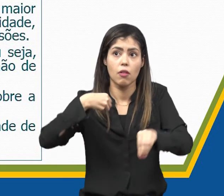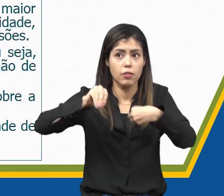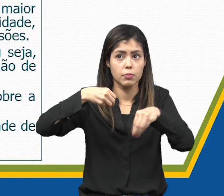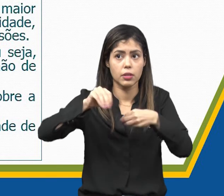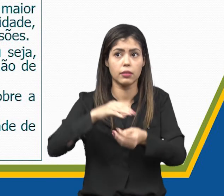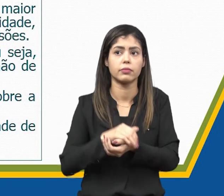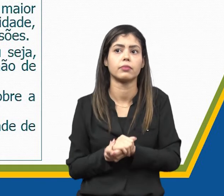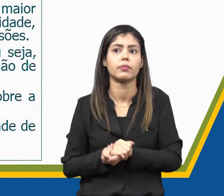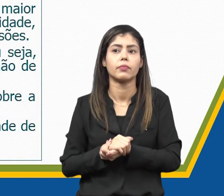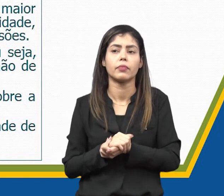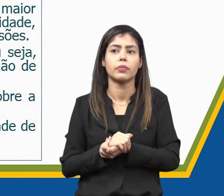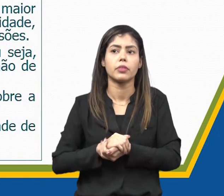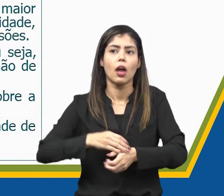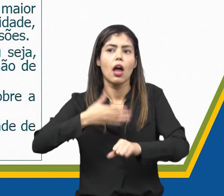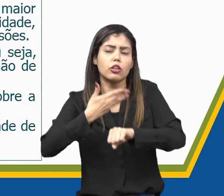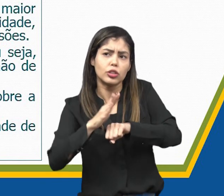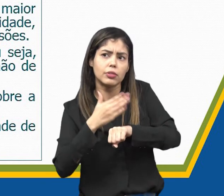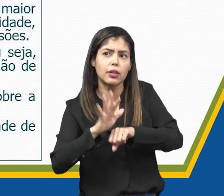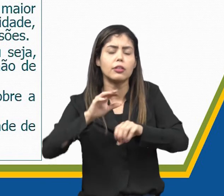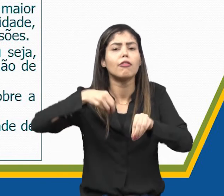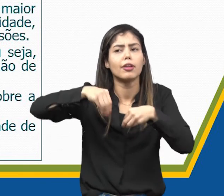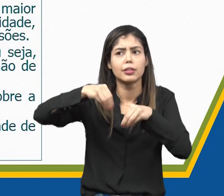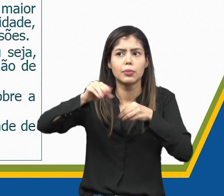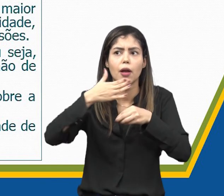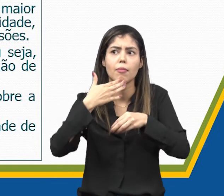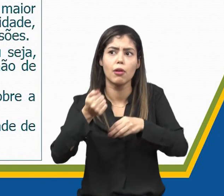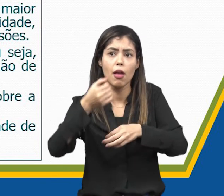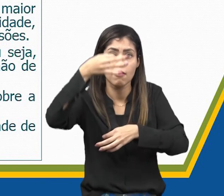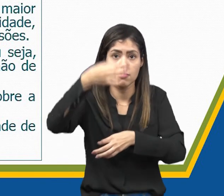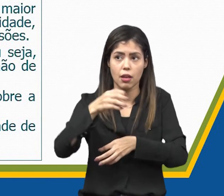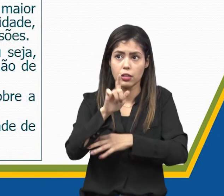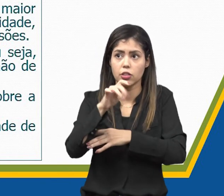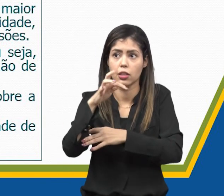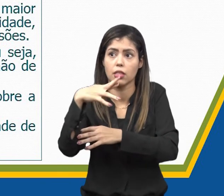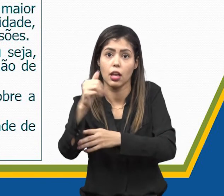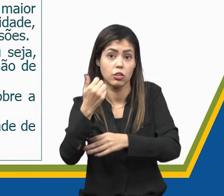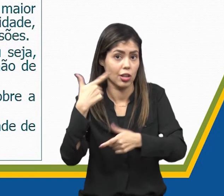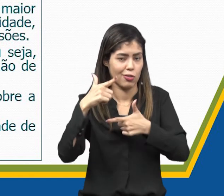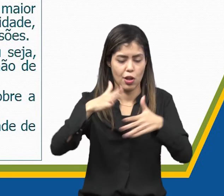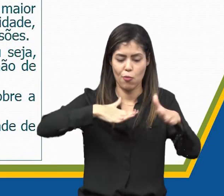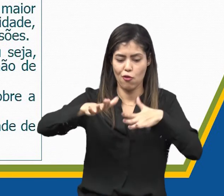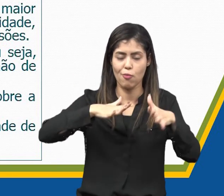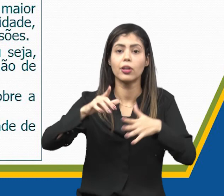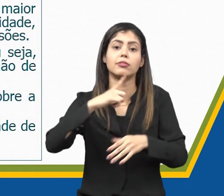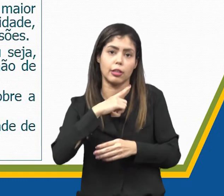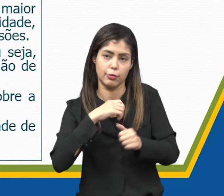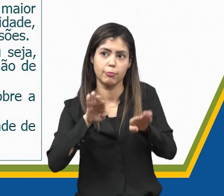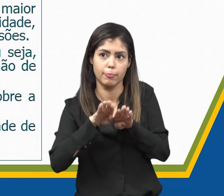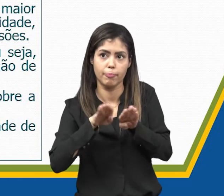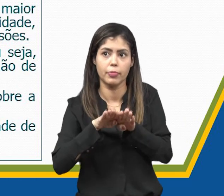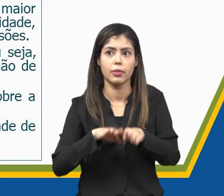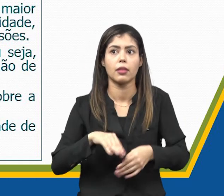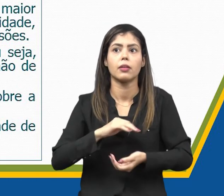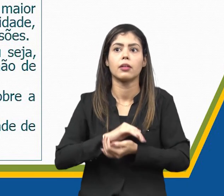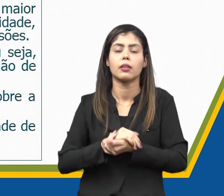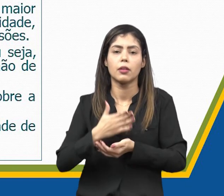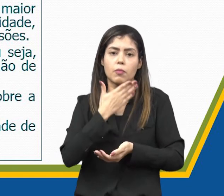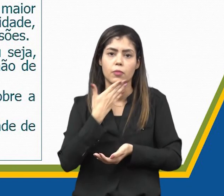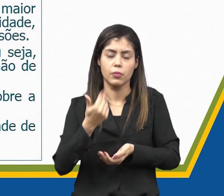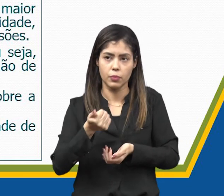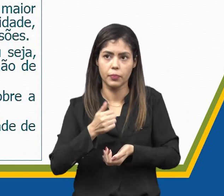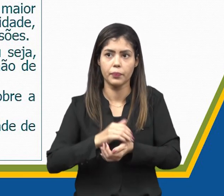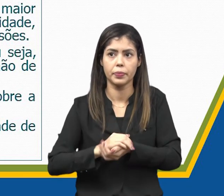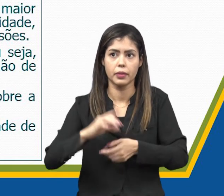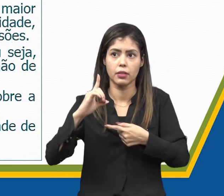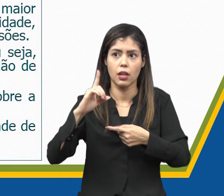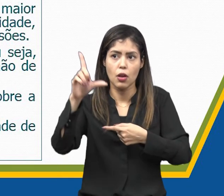flexibilidade. A C, os exercícios de flexibilidade realizados de forma estática, ou seja, sem movimentos, contribuem para o ganho da flexibilidade. A